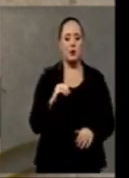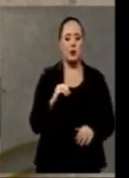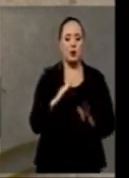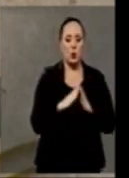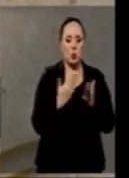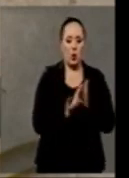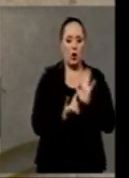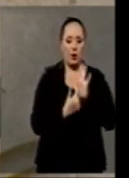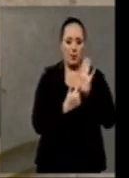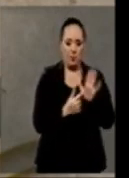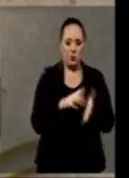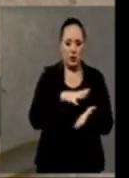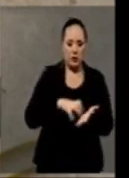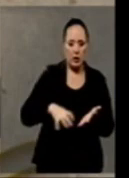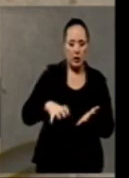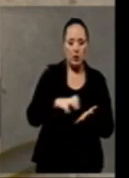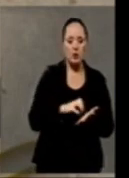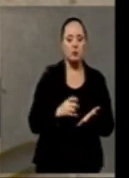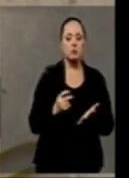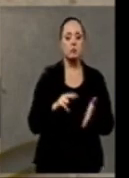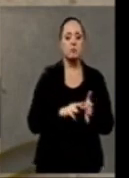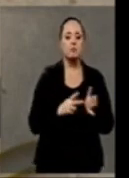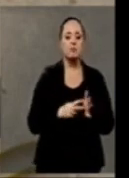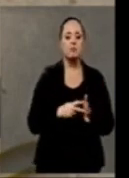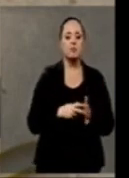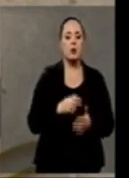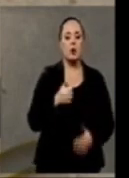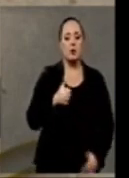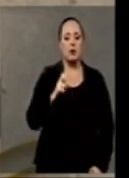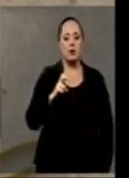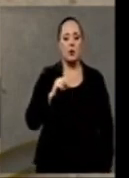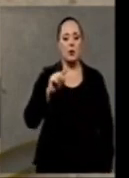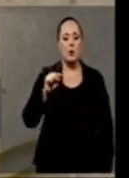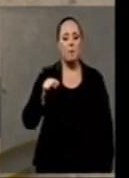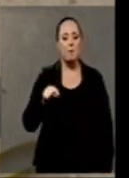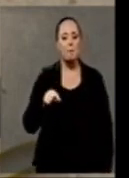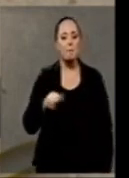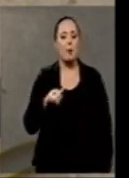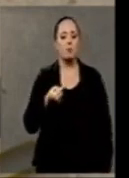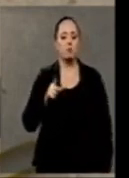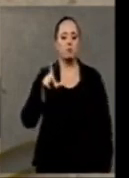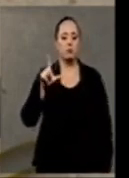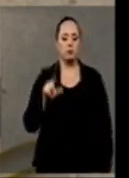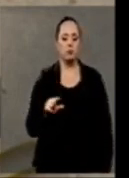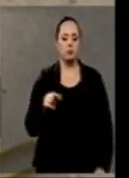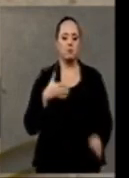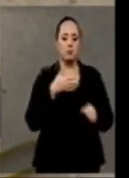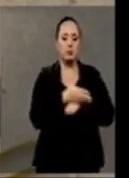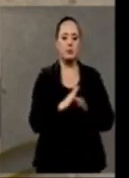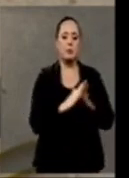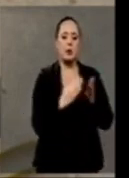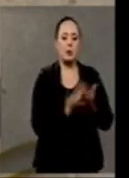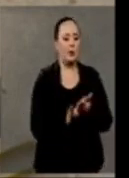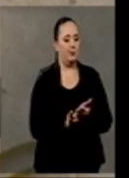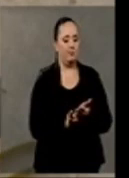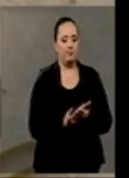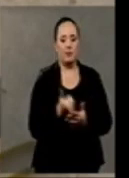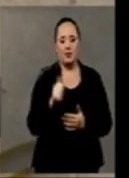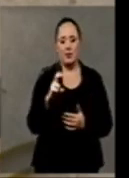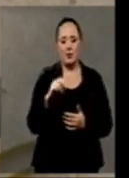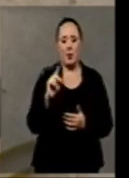e que aponta uma queda de mais de 150 mil ingressos no nosso sistema de ensino